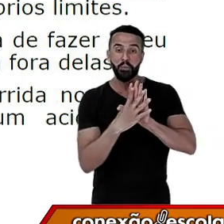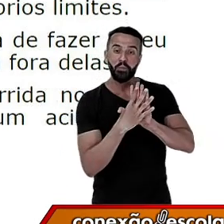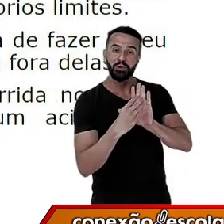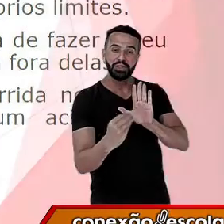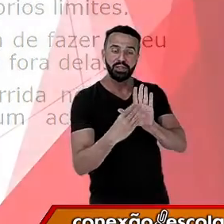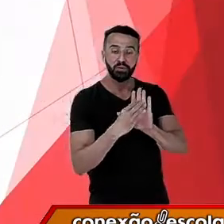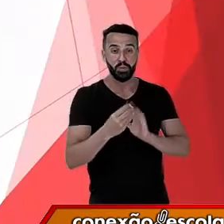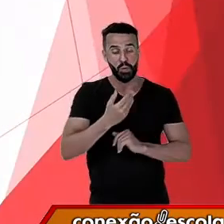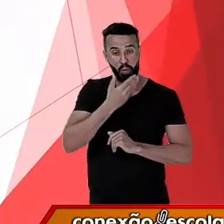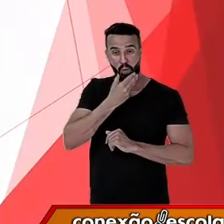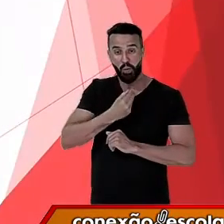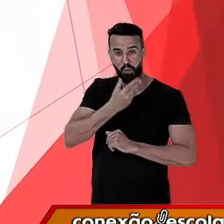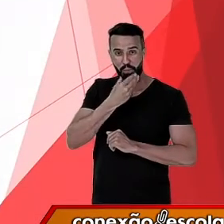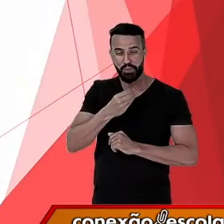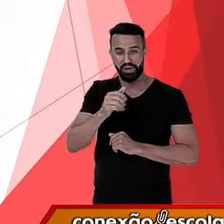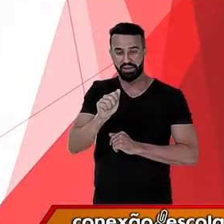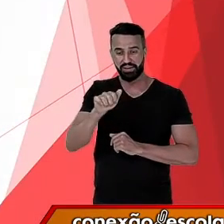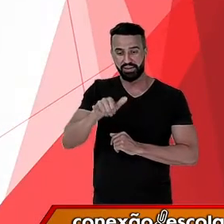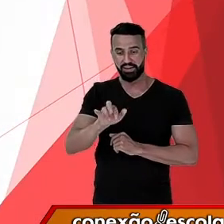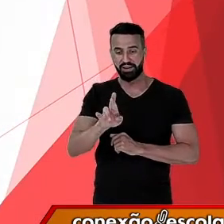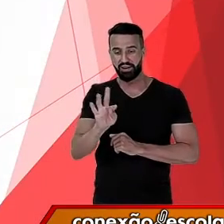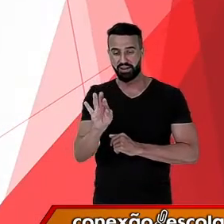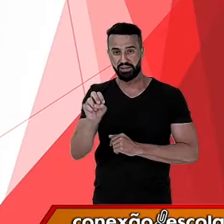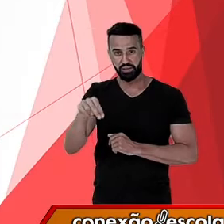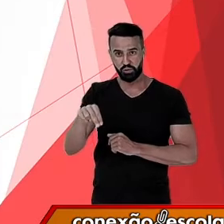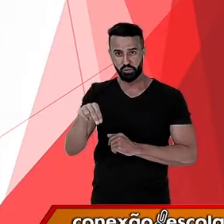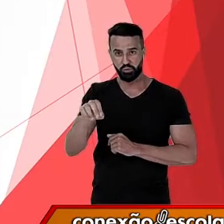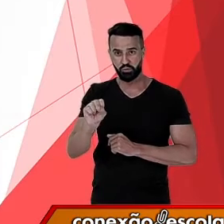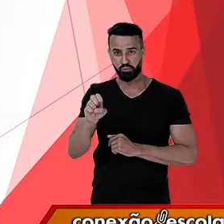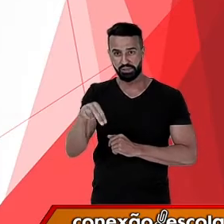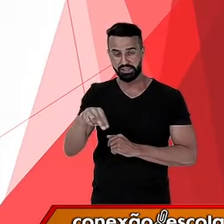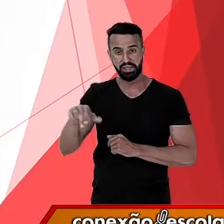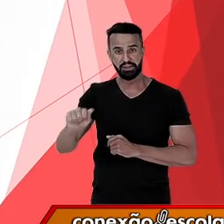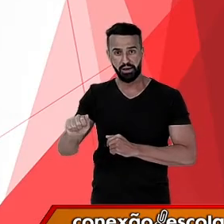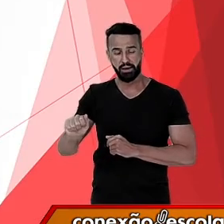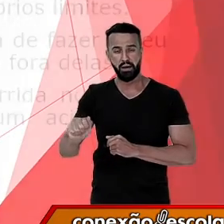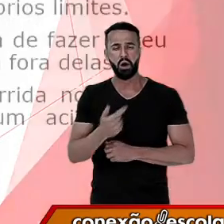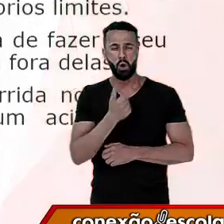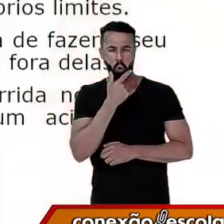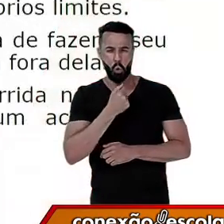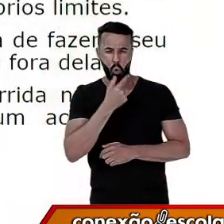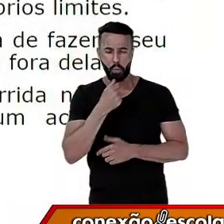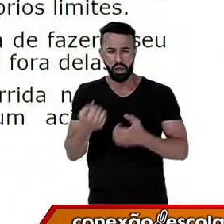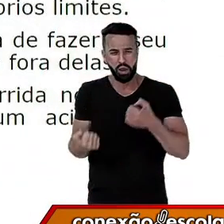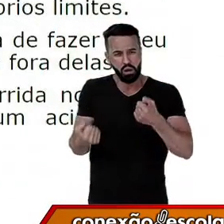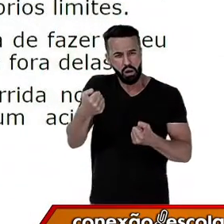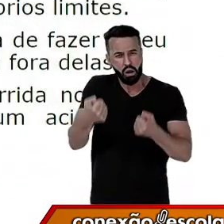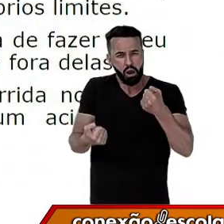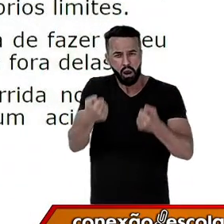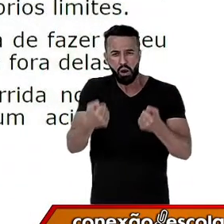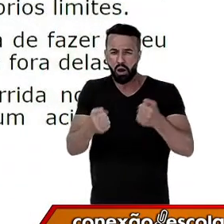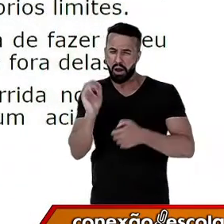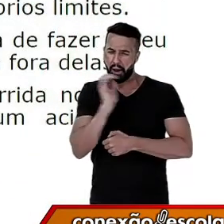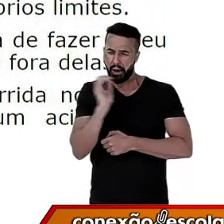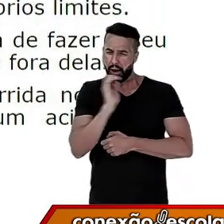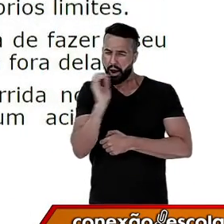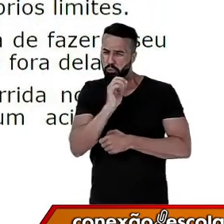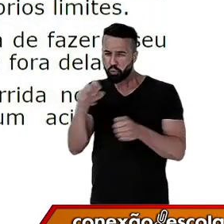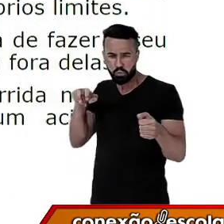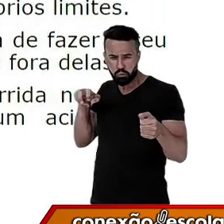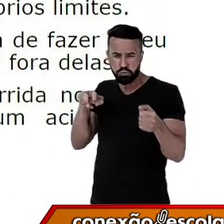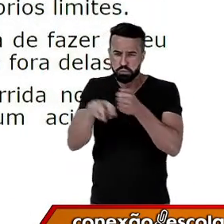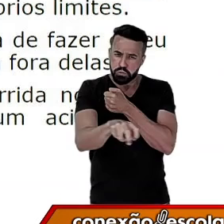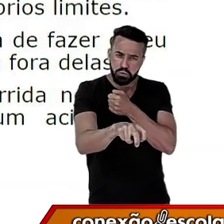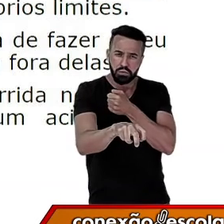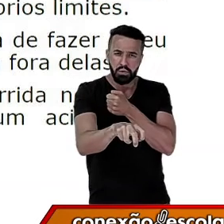piloto de Fórmula 1 muito premiado. Ele é considerado o piloto mais rápido de todos os tempos.